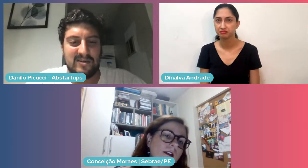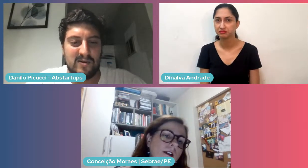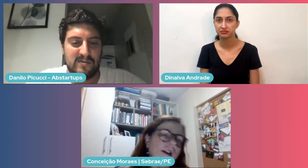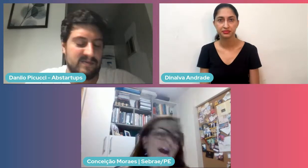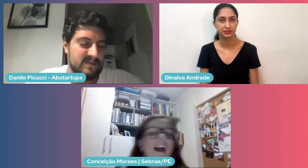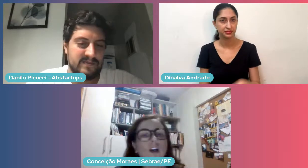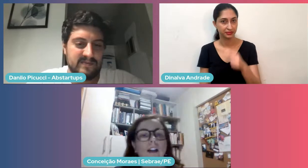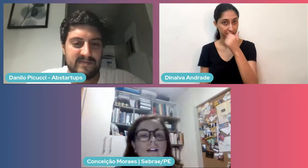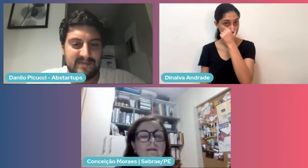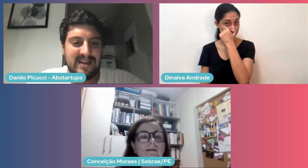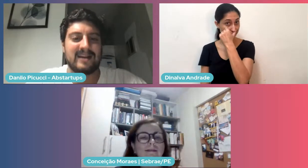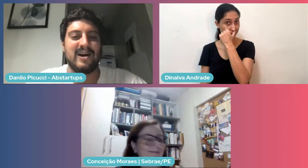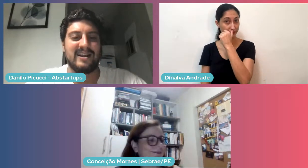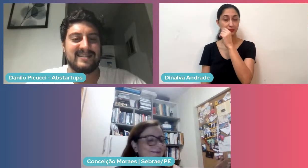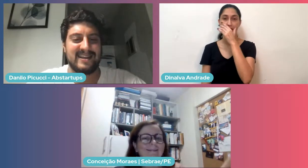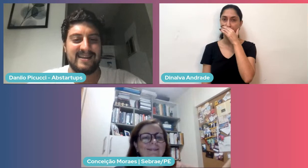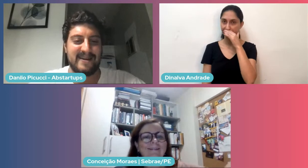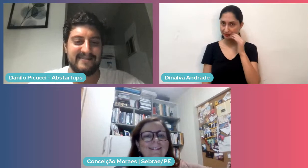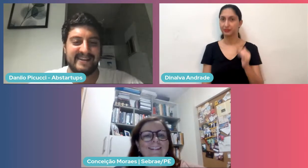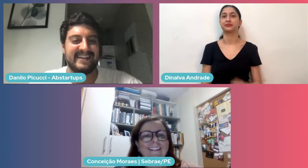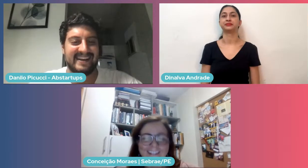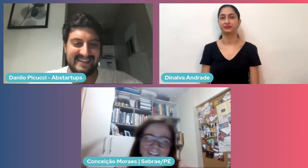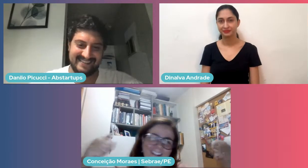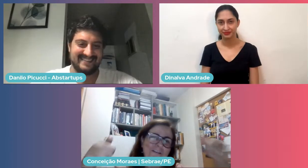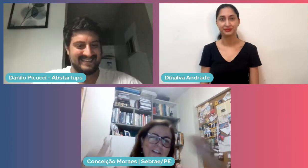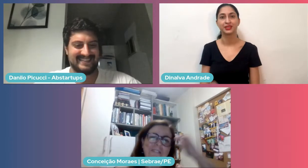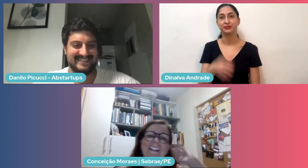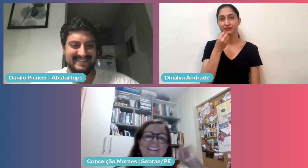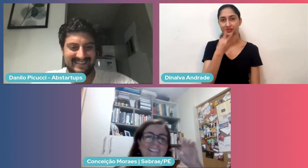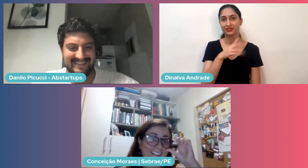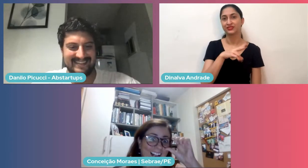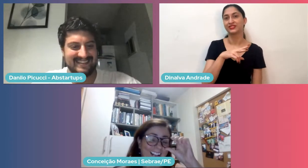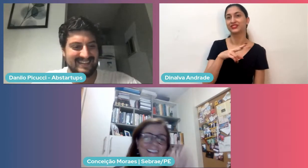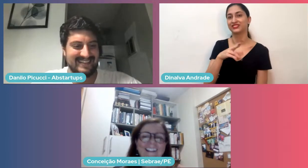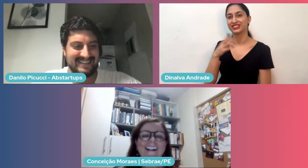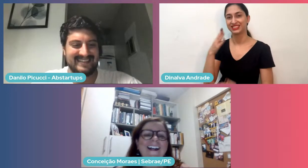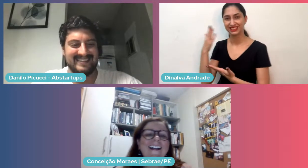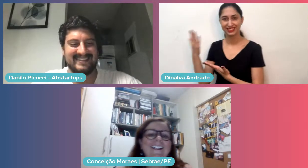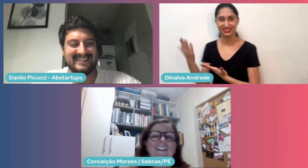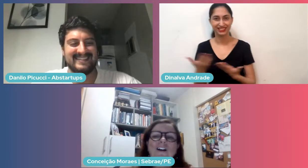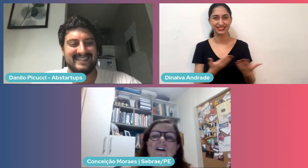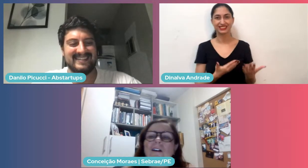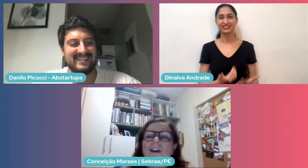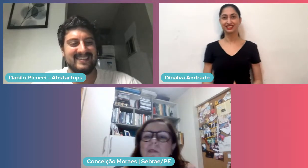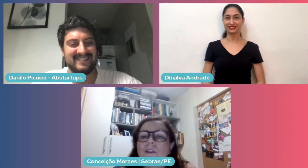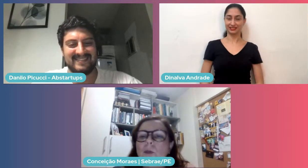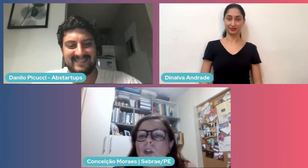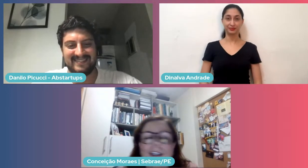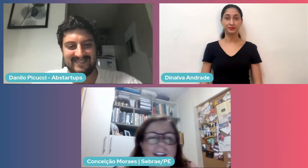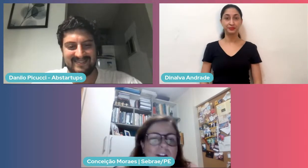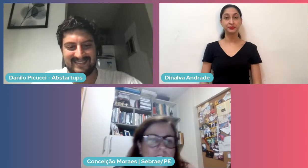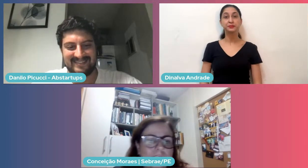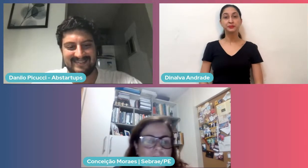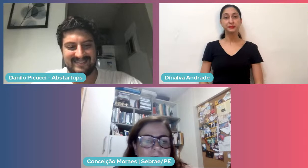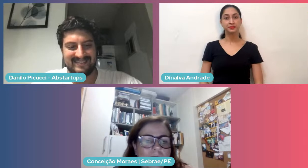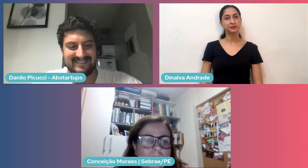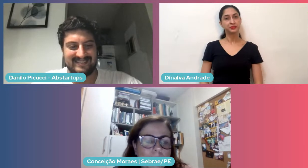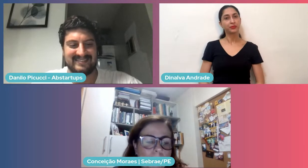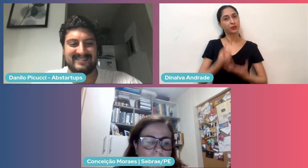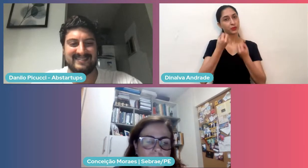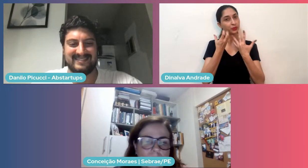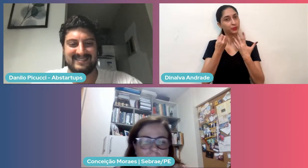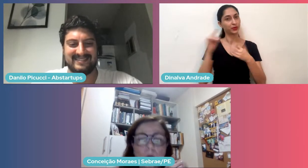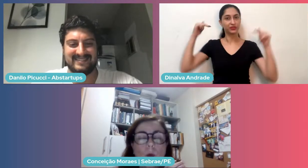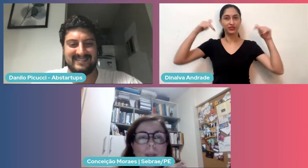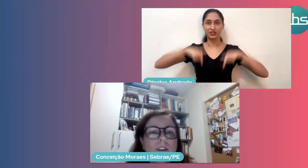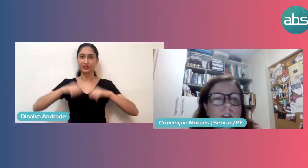Falinha de som? Agora. Agora sim, bem-vinda. Estão firmeza, Tomassa. Então, é muito bom estar aqui com vocês, é